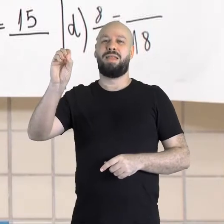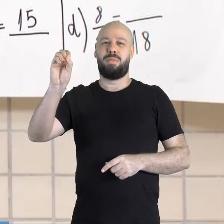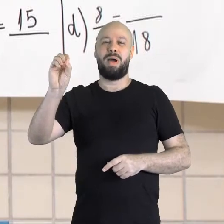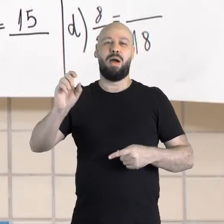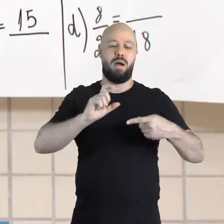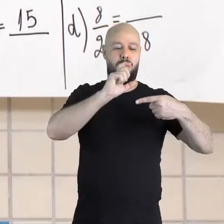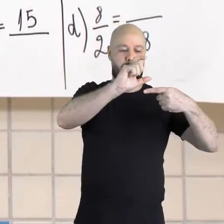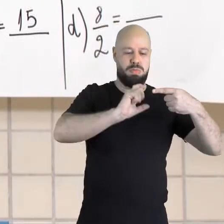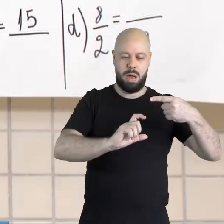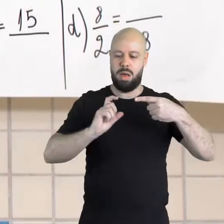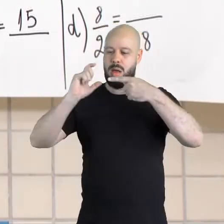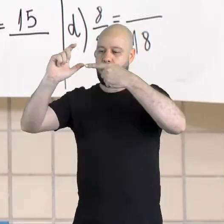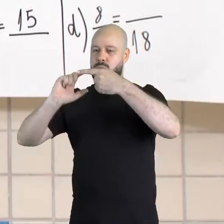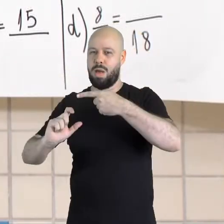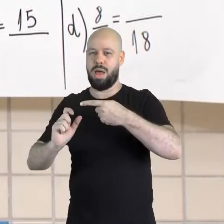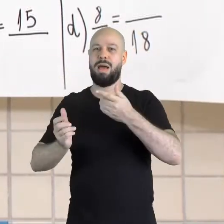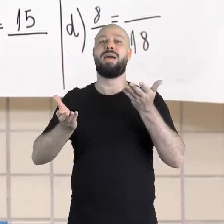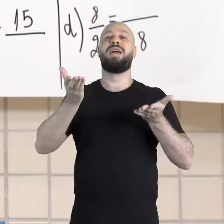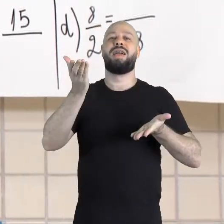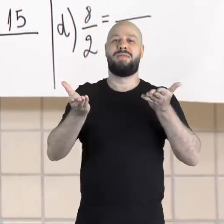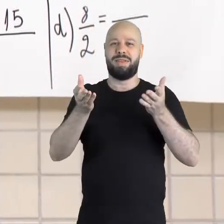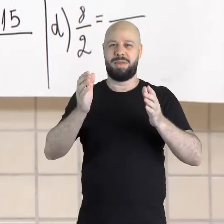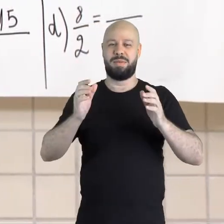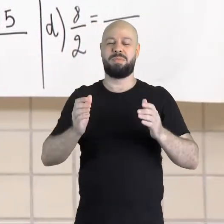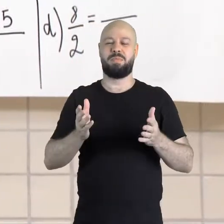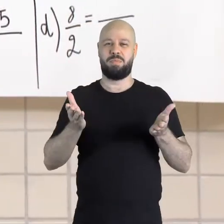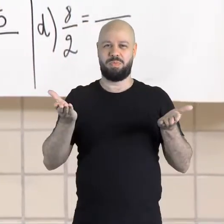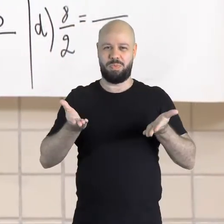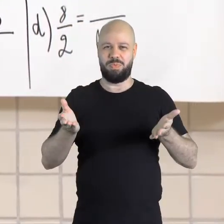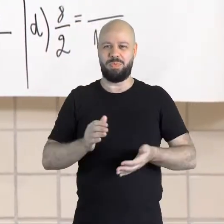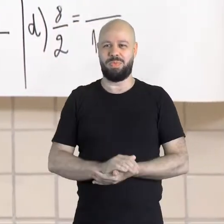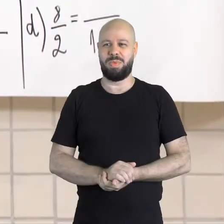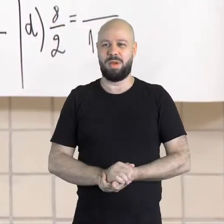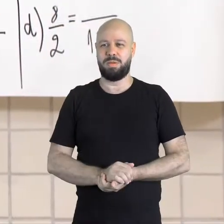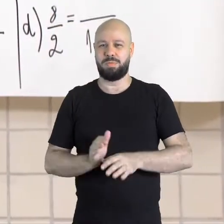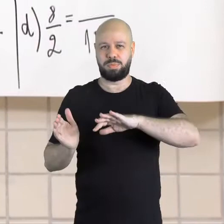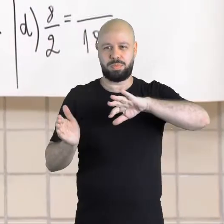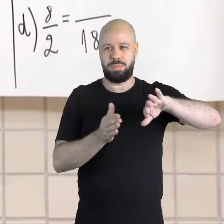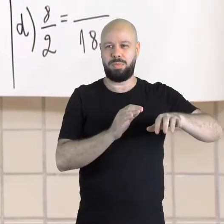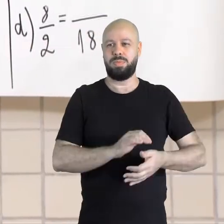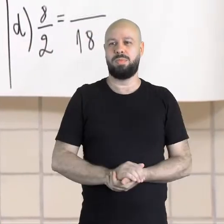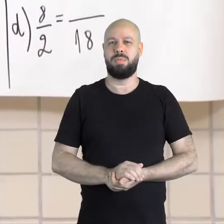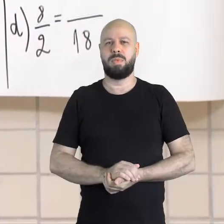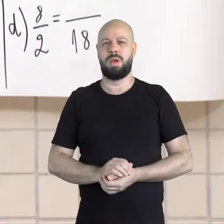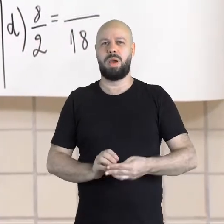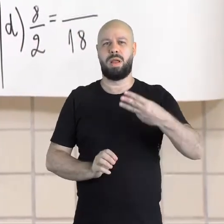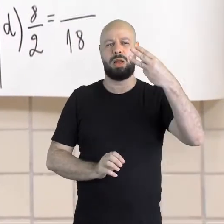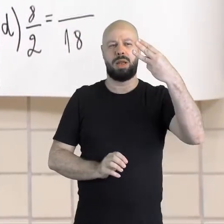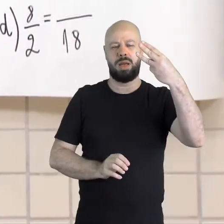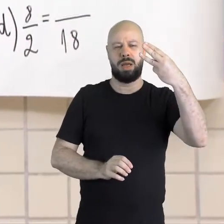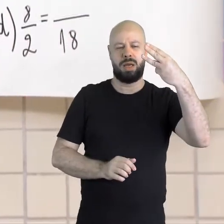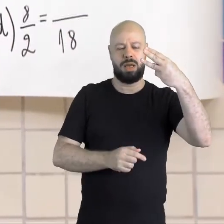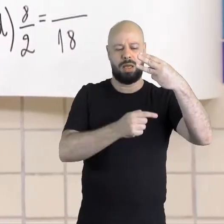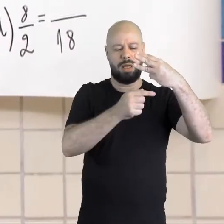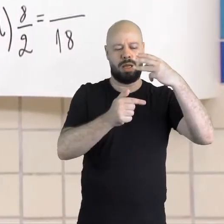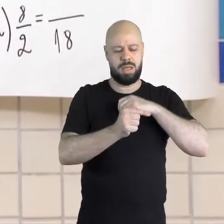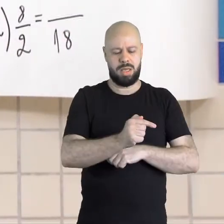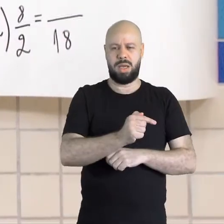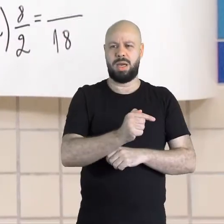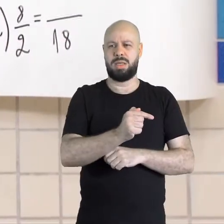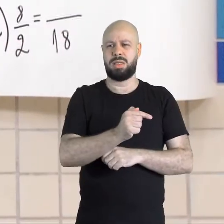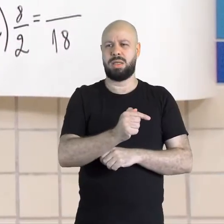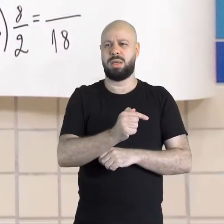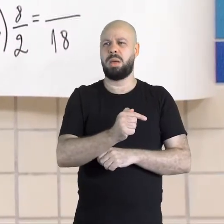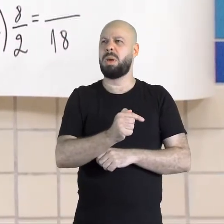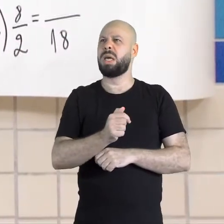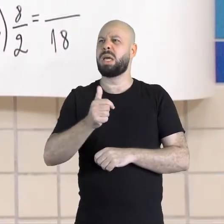25avos. Próximo exercício, 3 sétimos, ele me deu o numerador